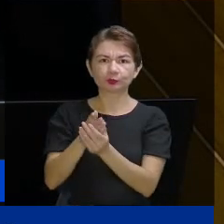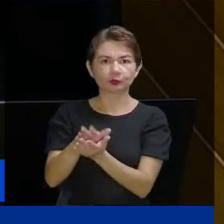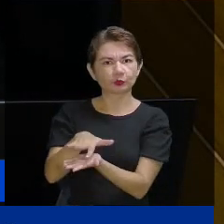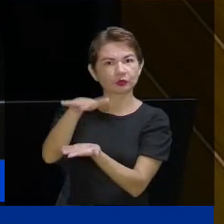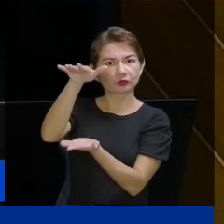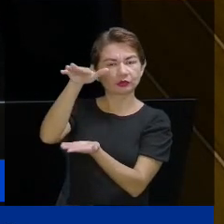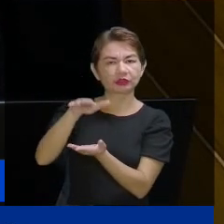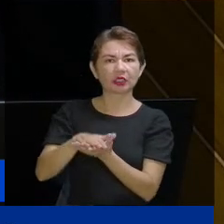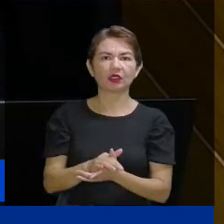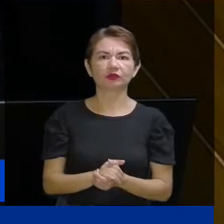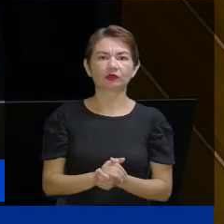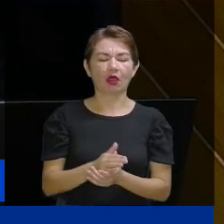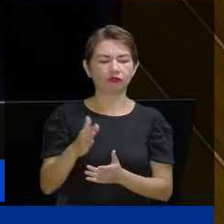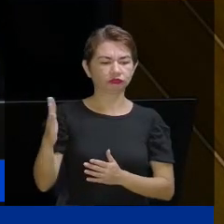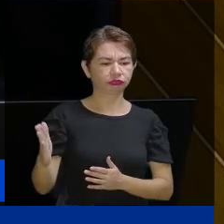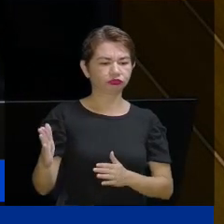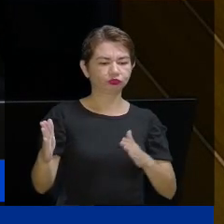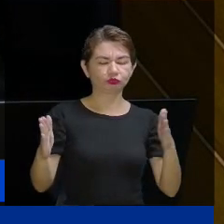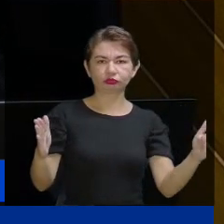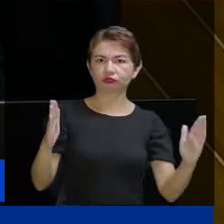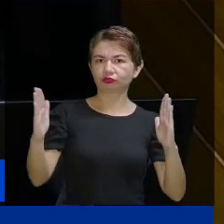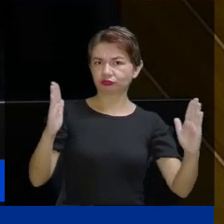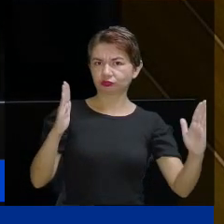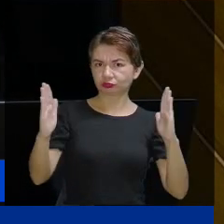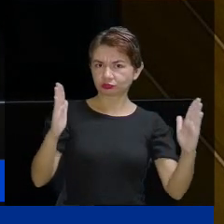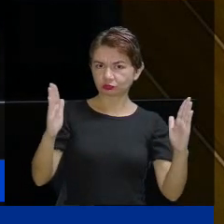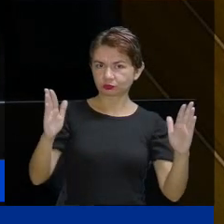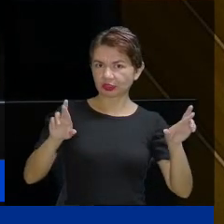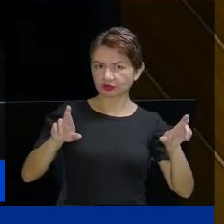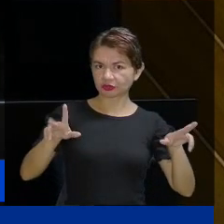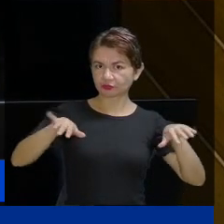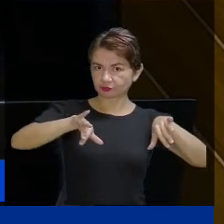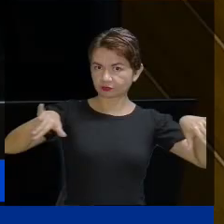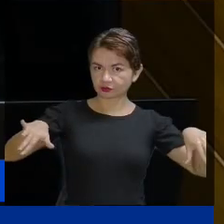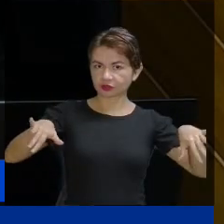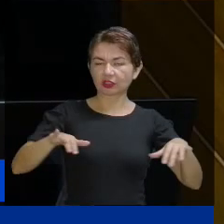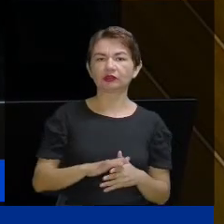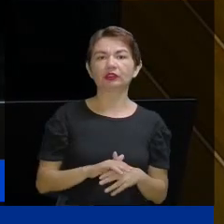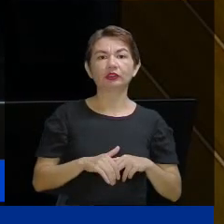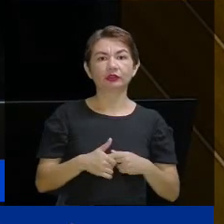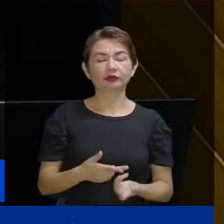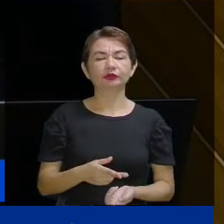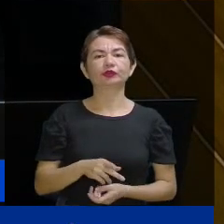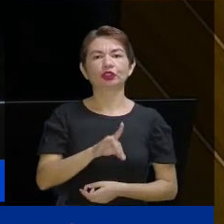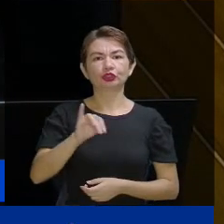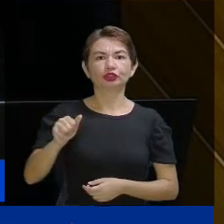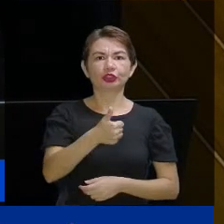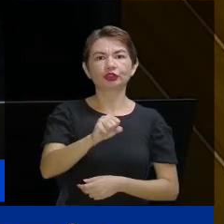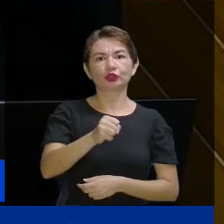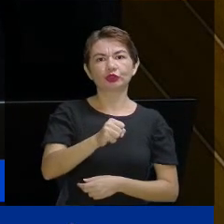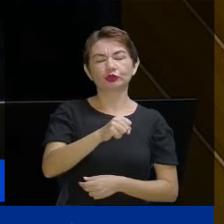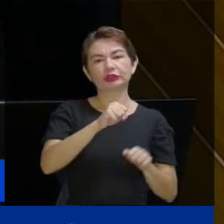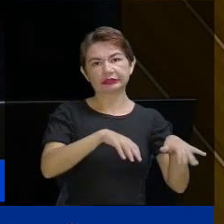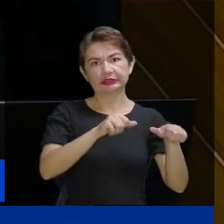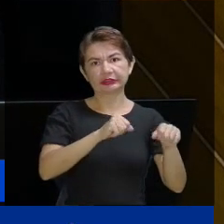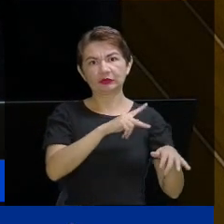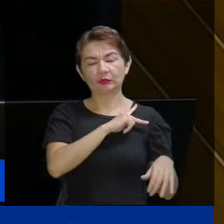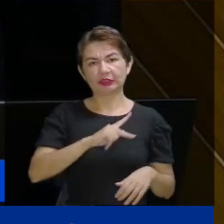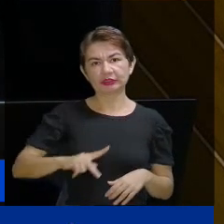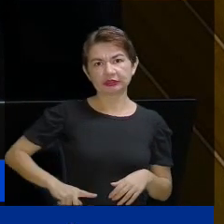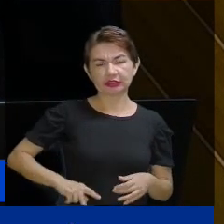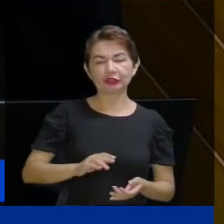essa distância aí, uma semana, né? Em 18 de setembro, o presidente da Corte,